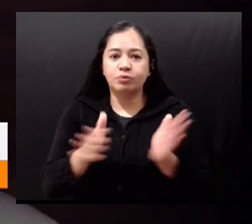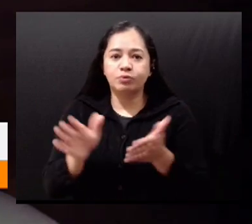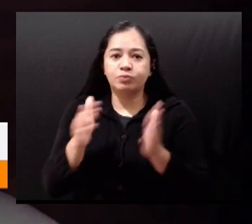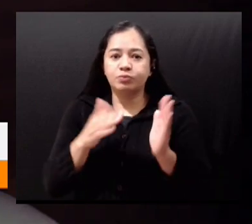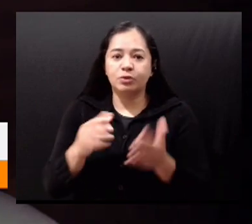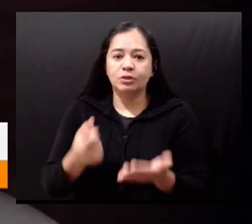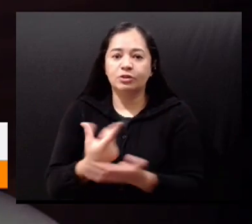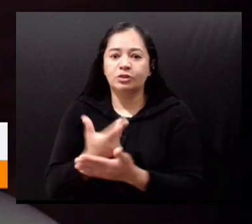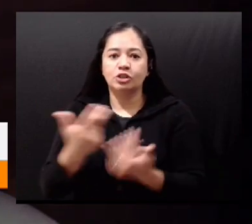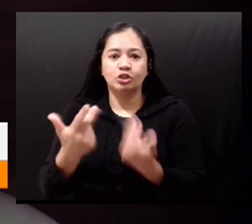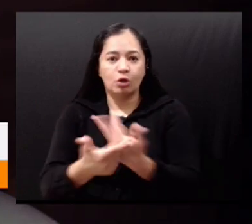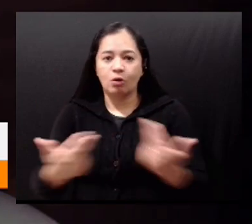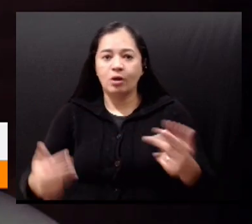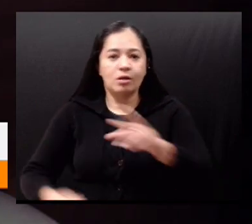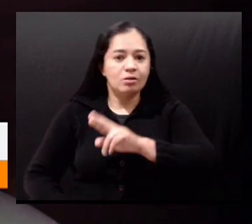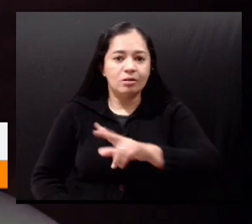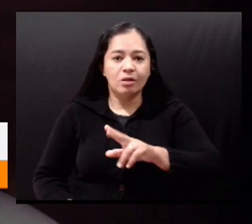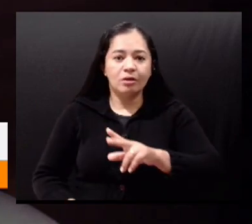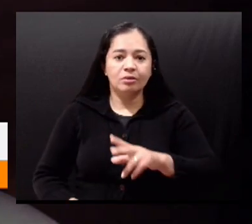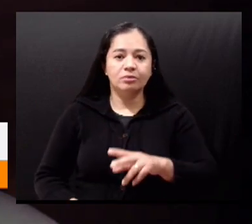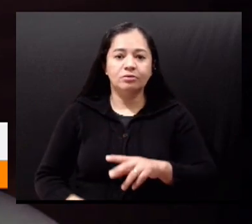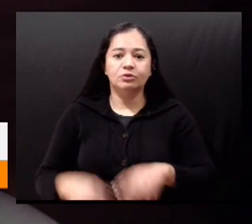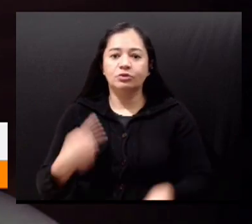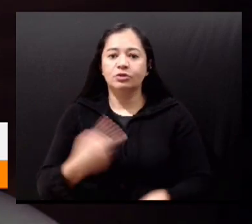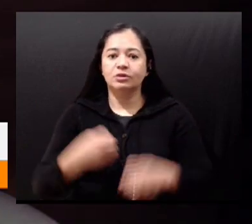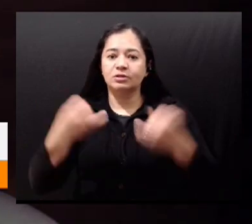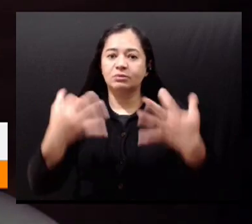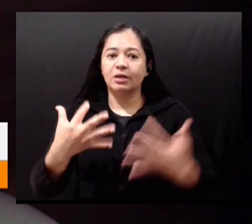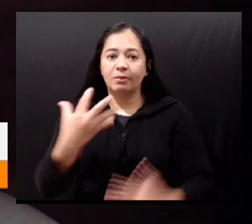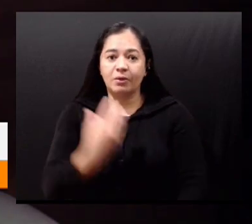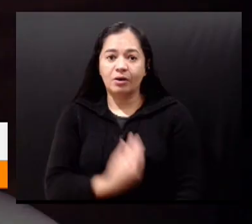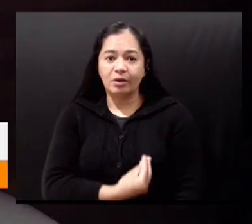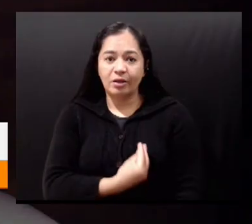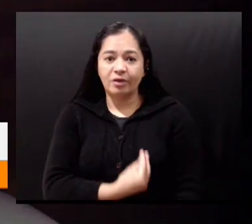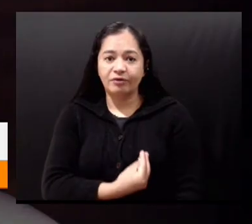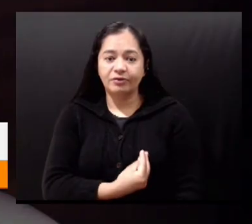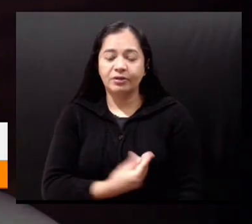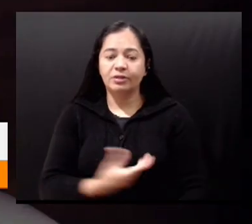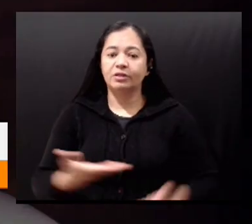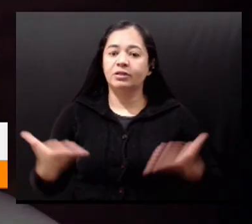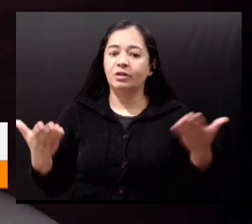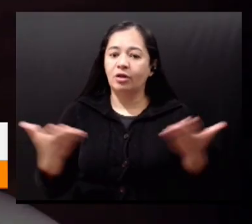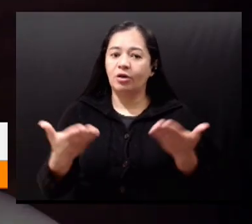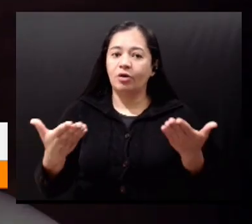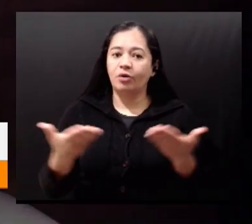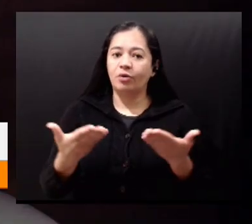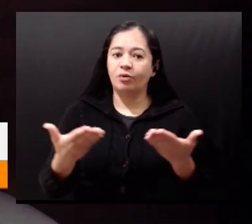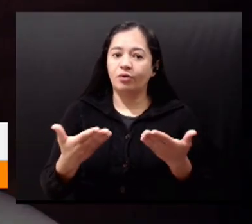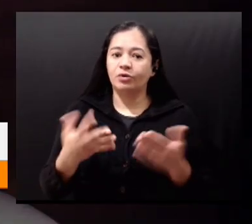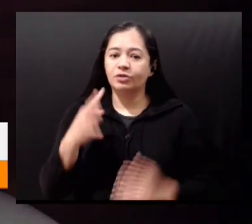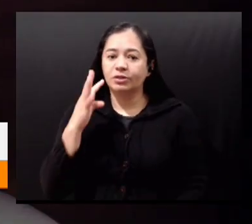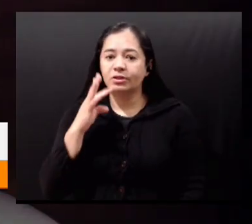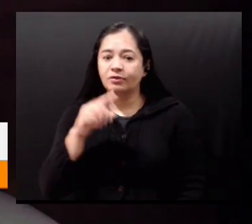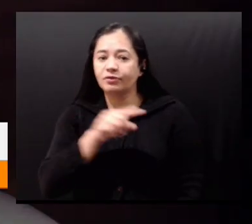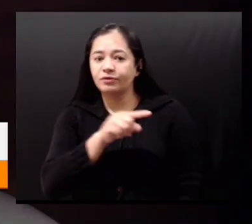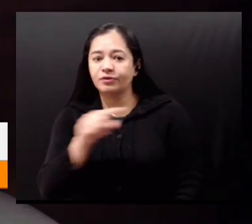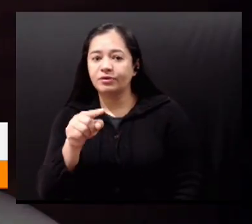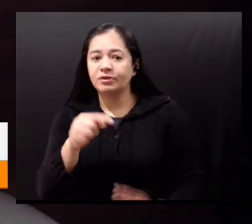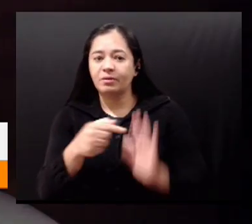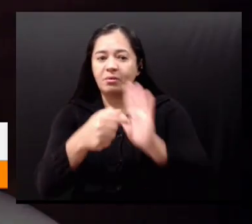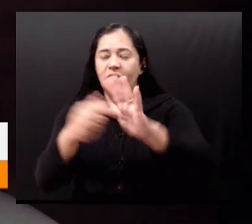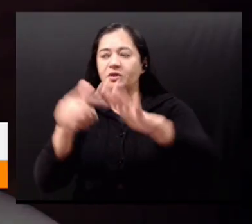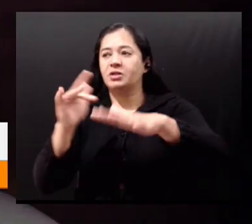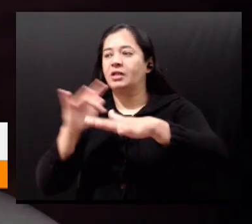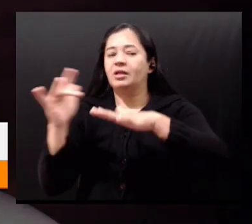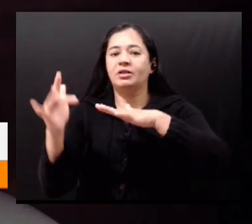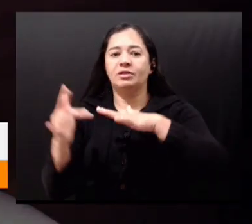a gente está falando da vida, né? Então, a vida hoje, que é legal, é a vida que você vai mostrar lá na rede social, é você